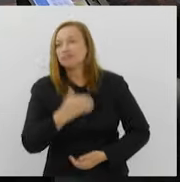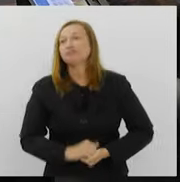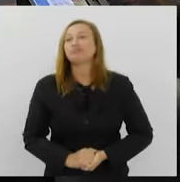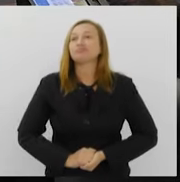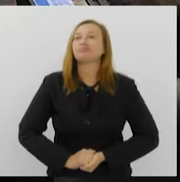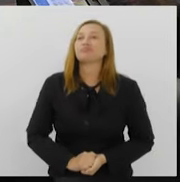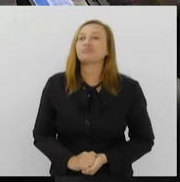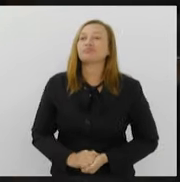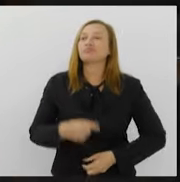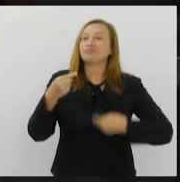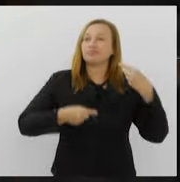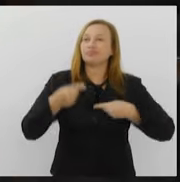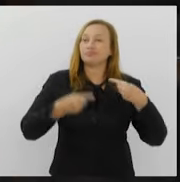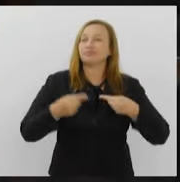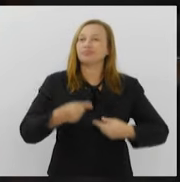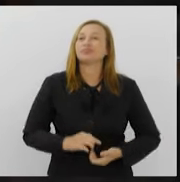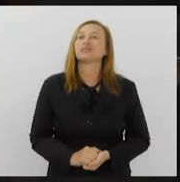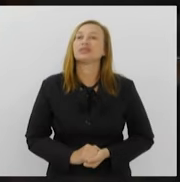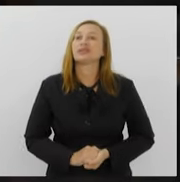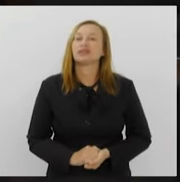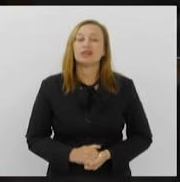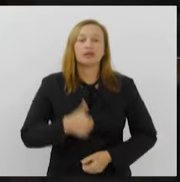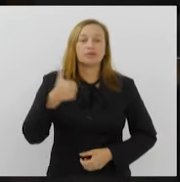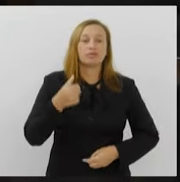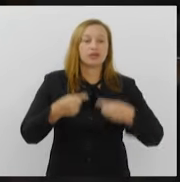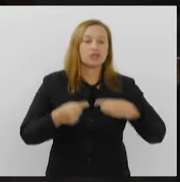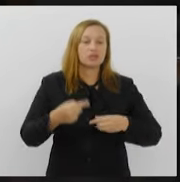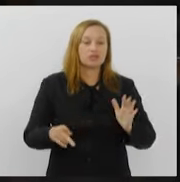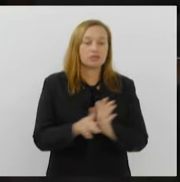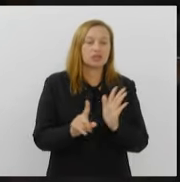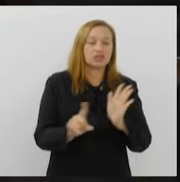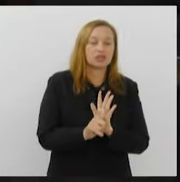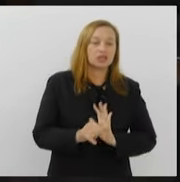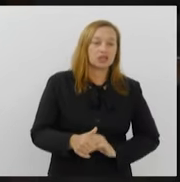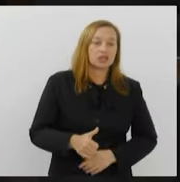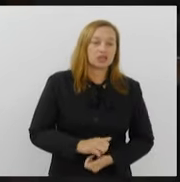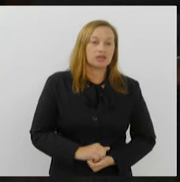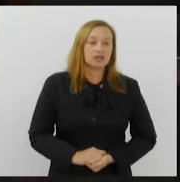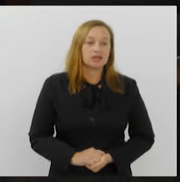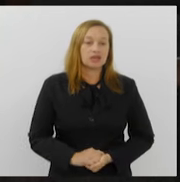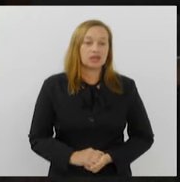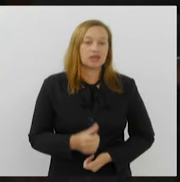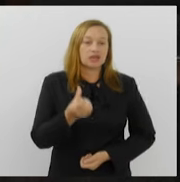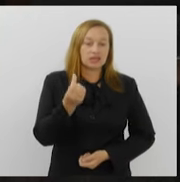Thiago. Em discussão. Em primeira discussão, projeto de lei número